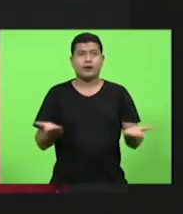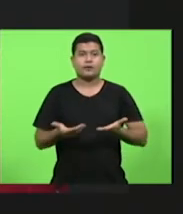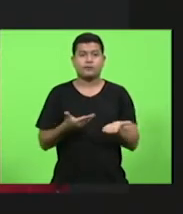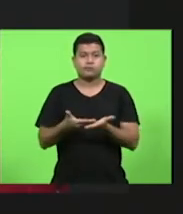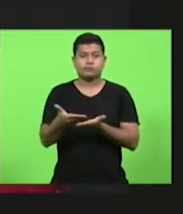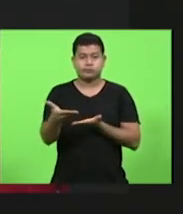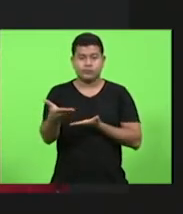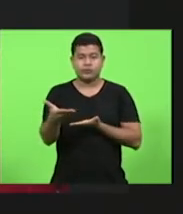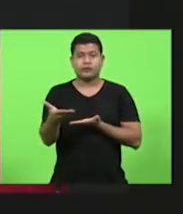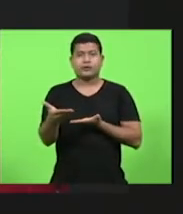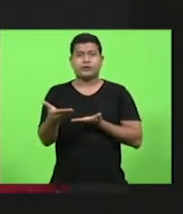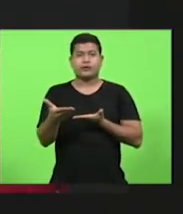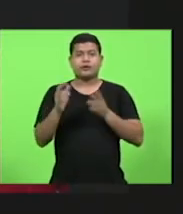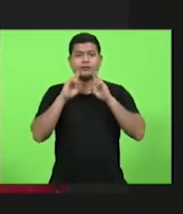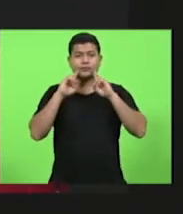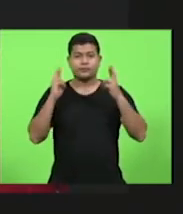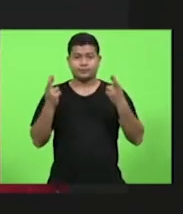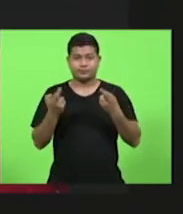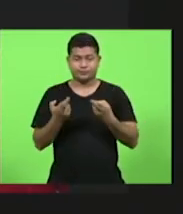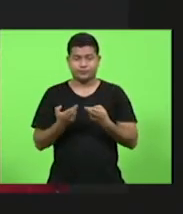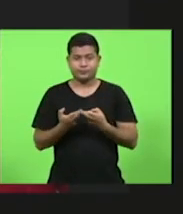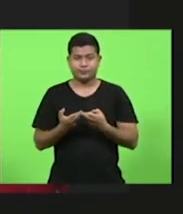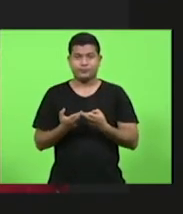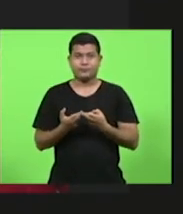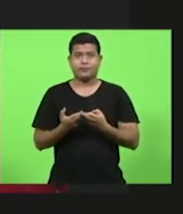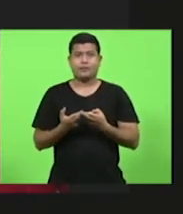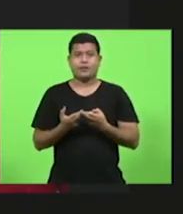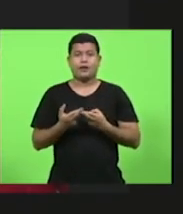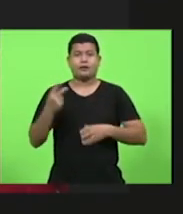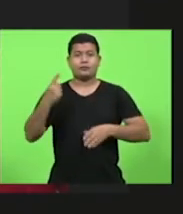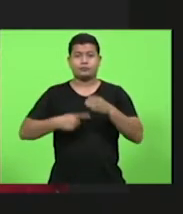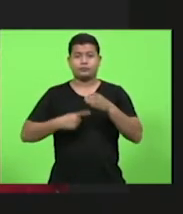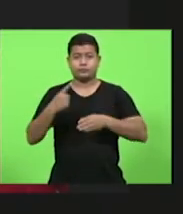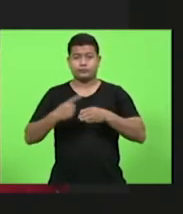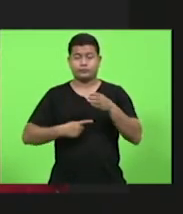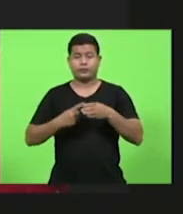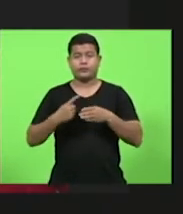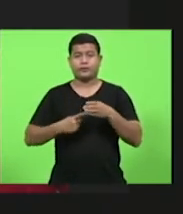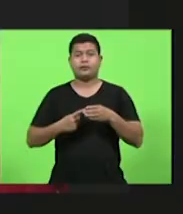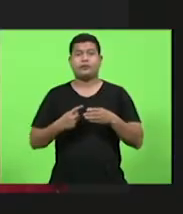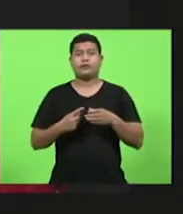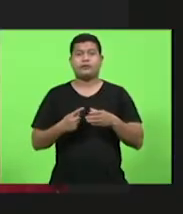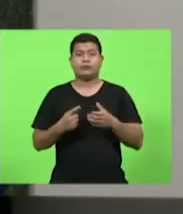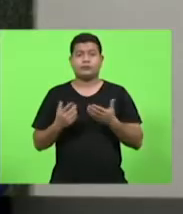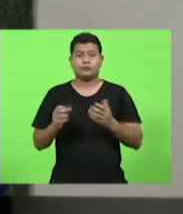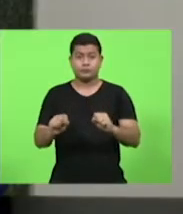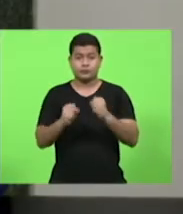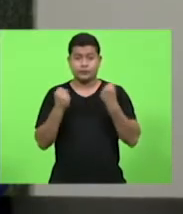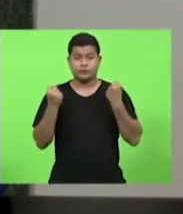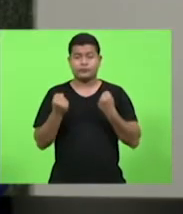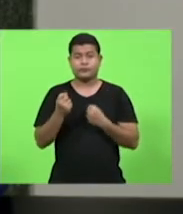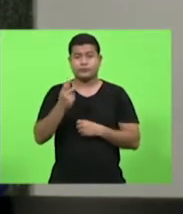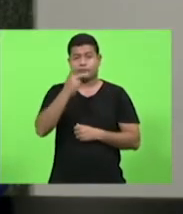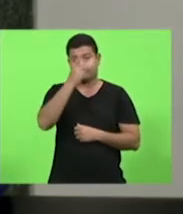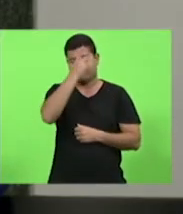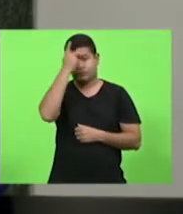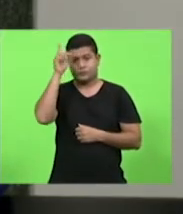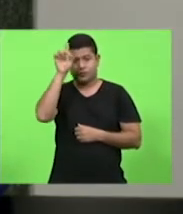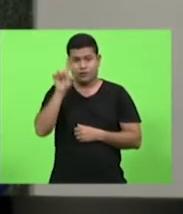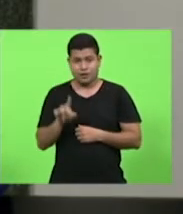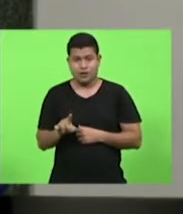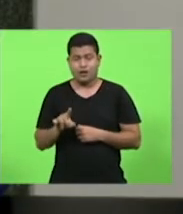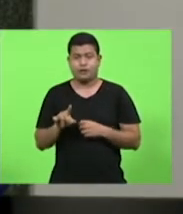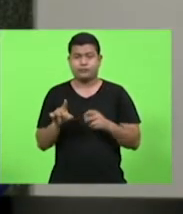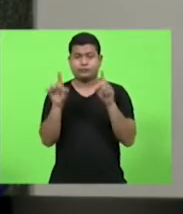entidades de defesa das pessoas com deficiências participaram de um debate sobre a prioridade de vacinação contra convide para o